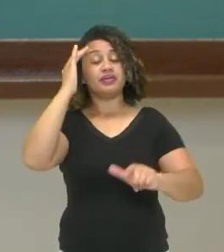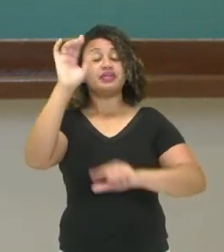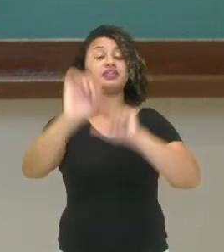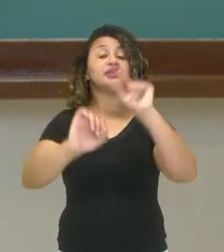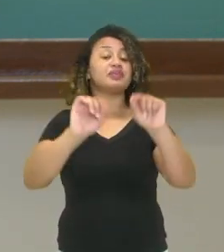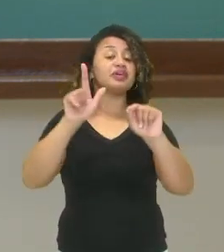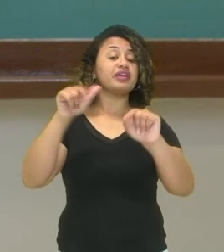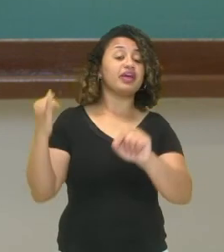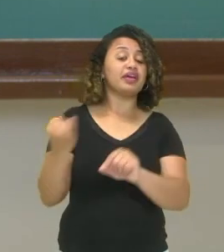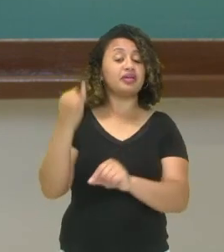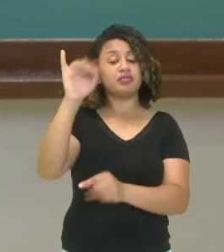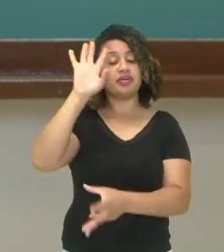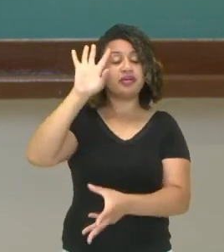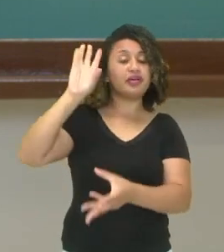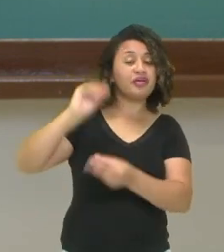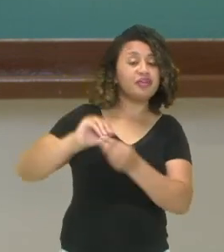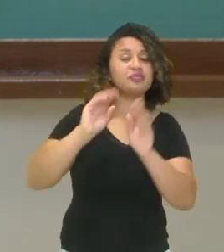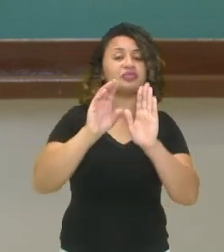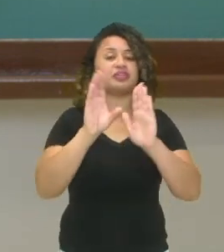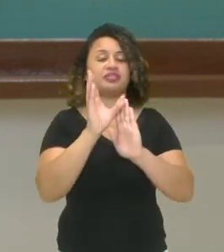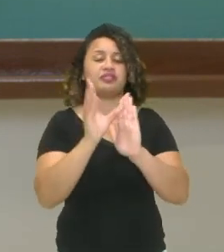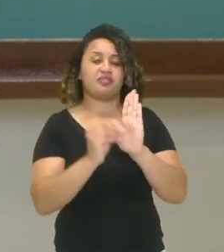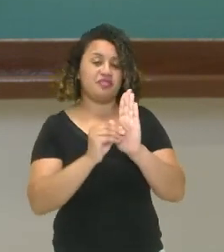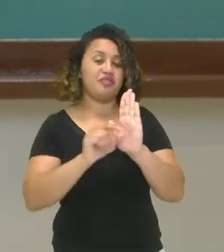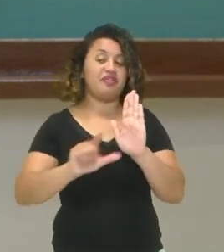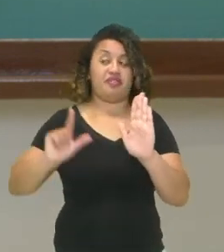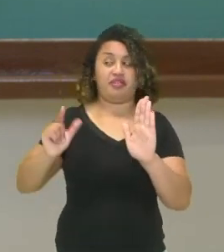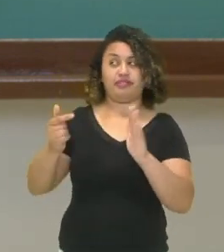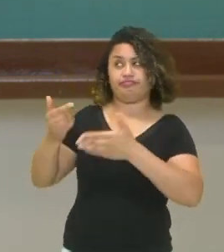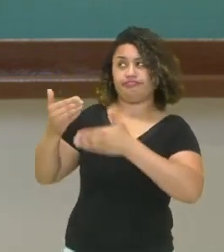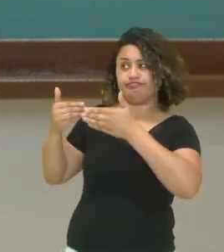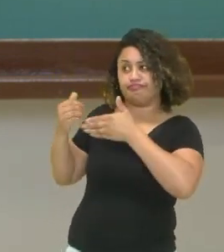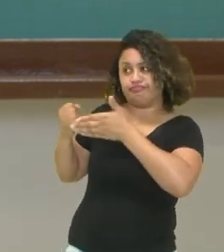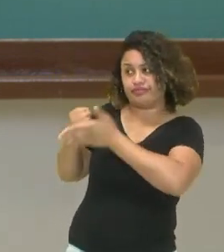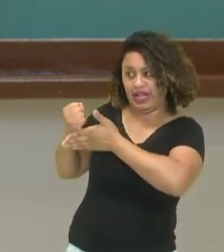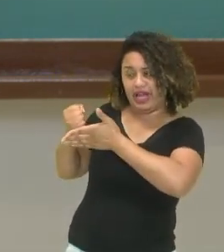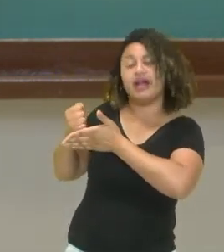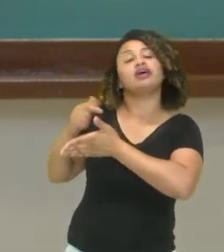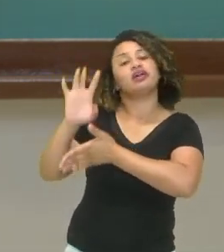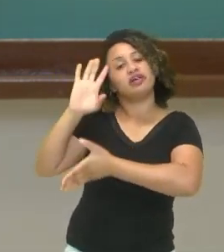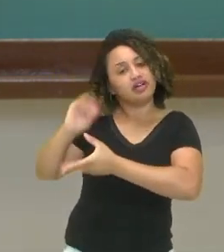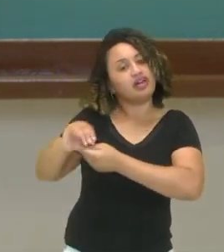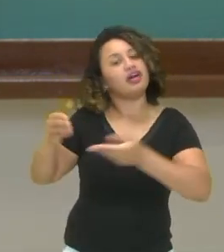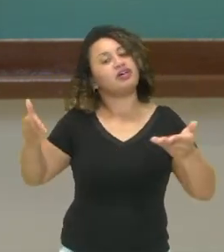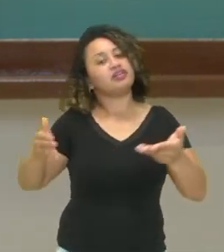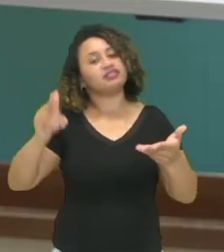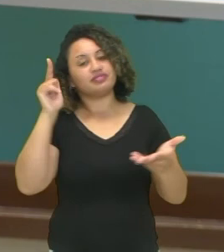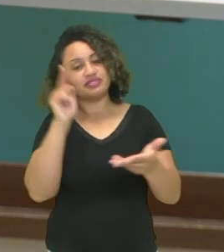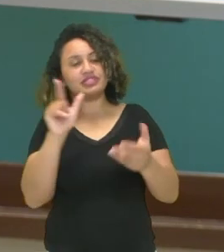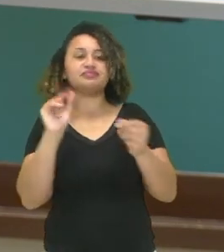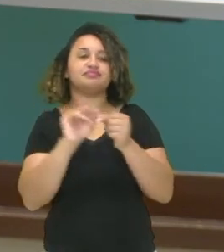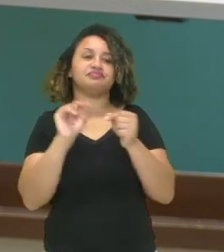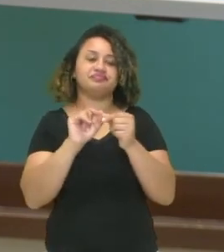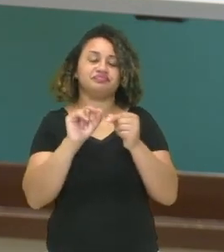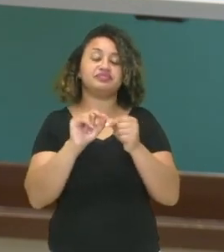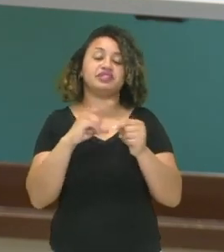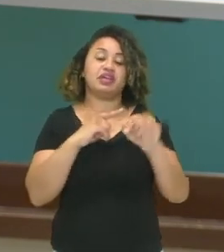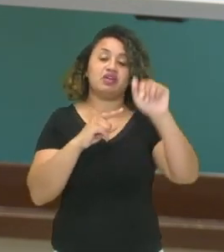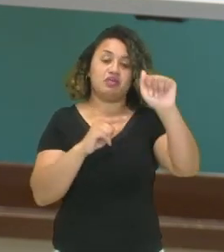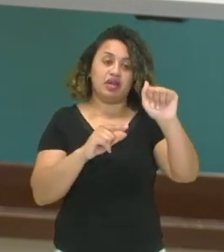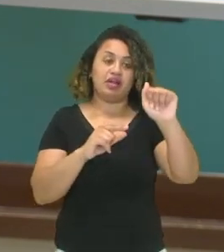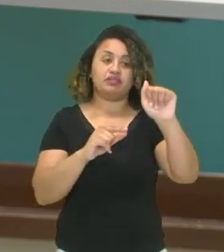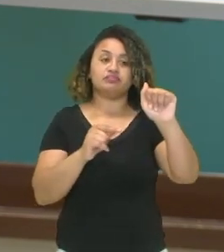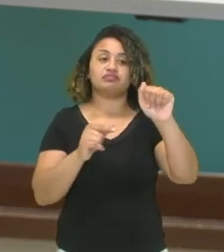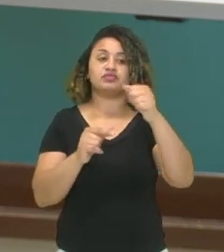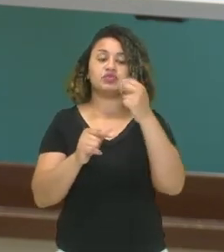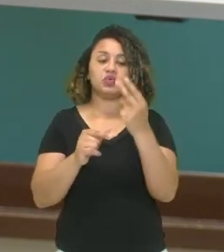de compreender os conteúdos anteriores, não é verdade, gente? Então, vamos lá. Eu tenho o ponto A, que é com